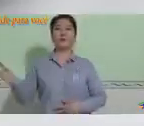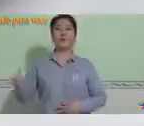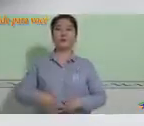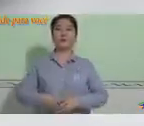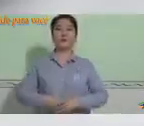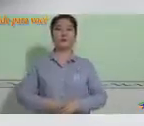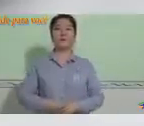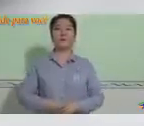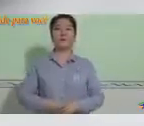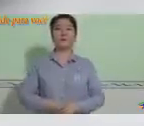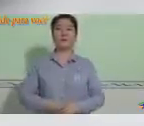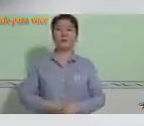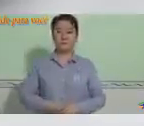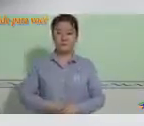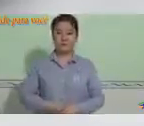tendinite.